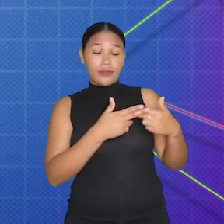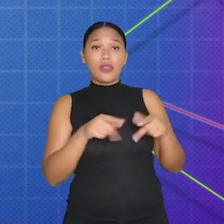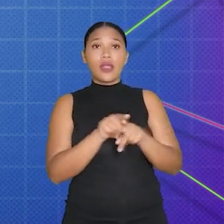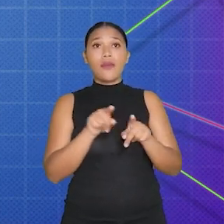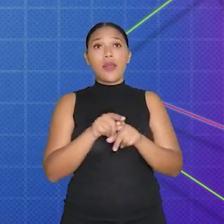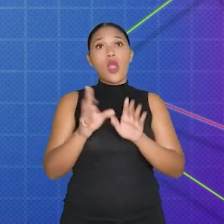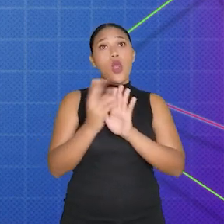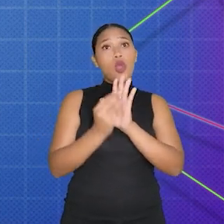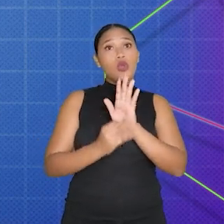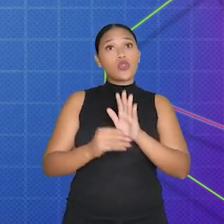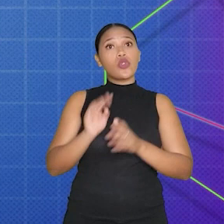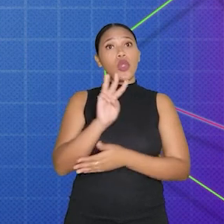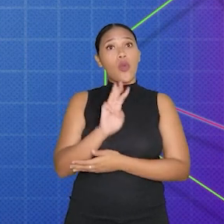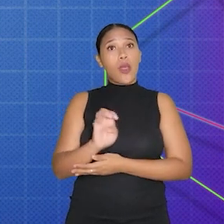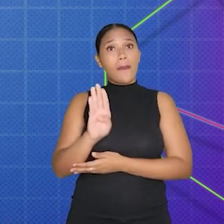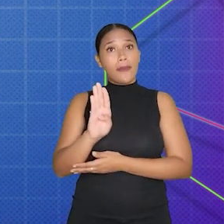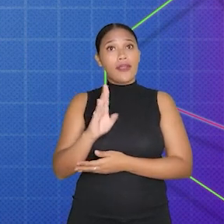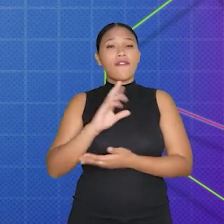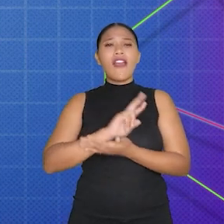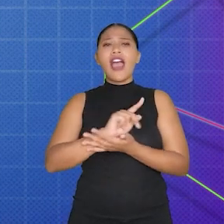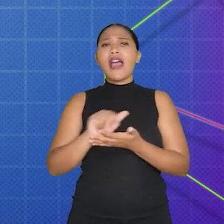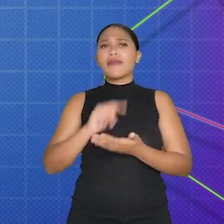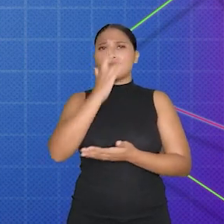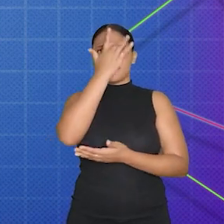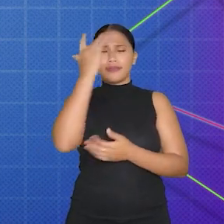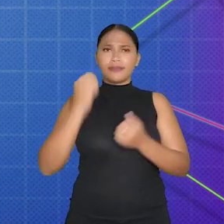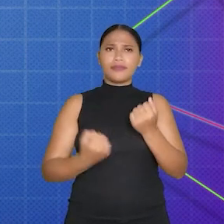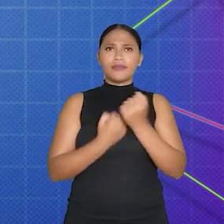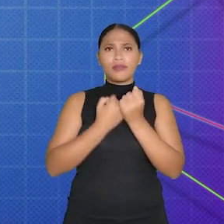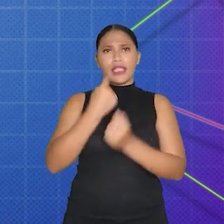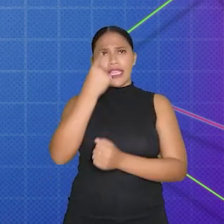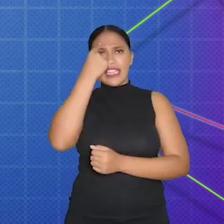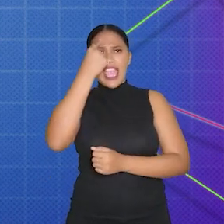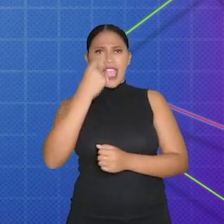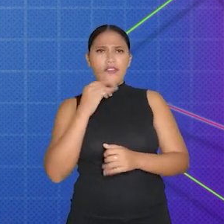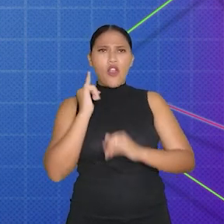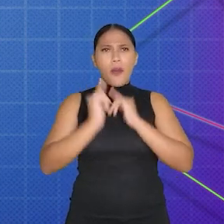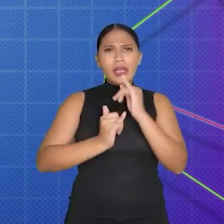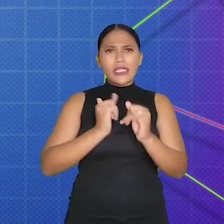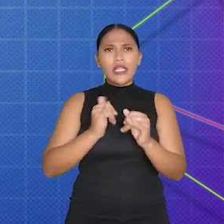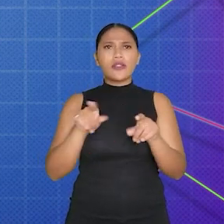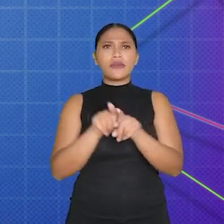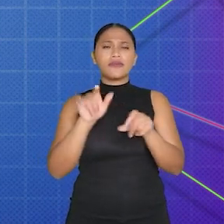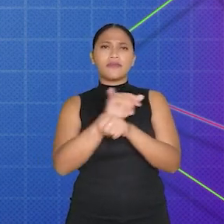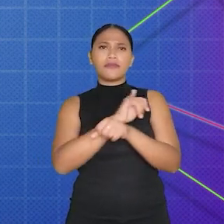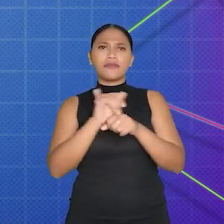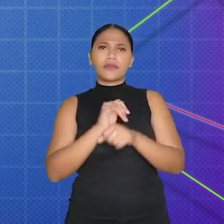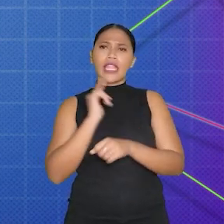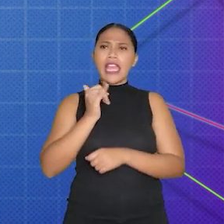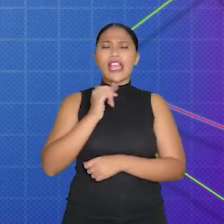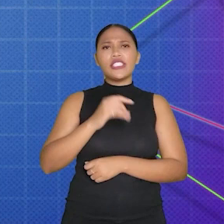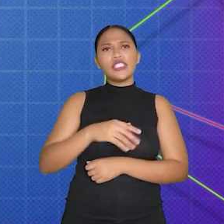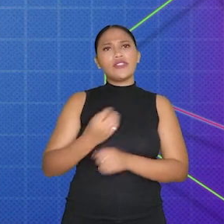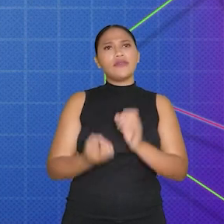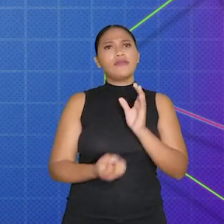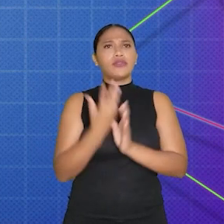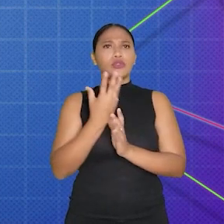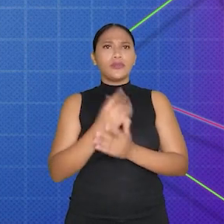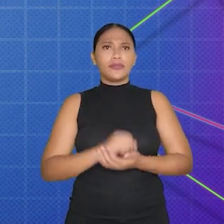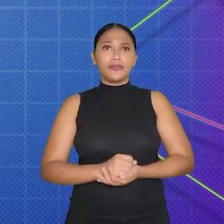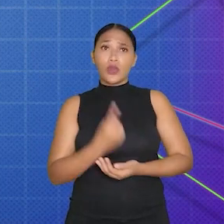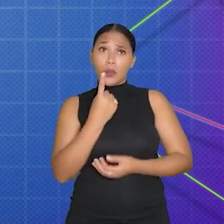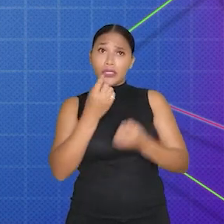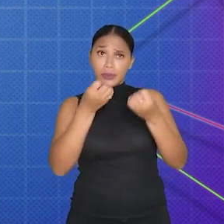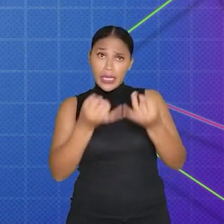criação, edição e revisão de conteúdo na web, em que várias pessoas contribuem com ideias, informações e recursos para criar uma